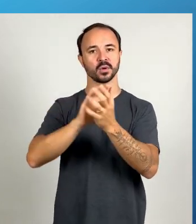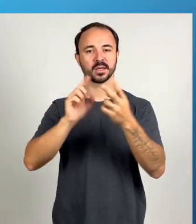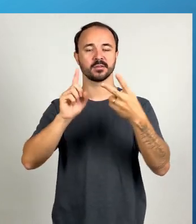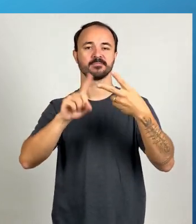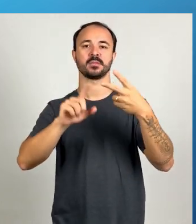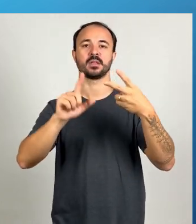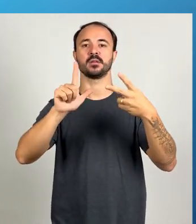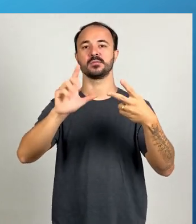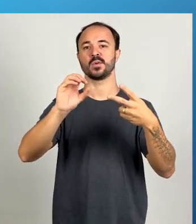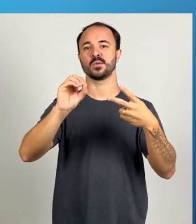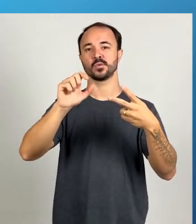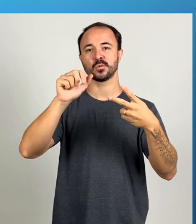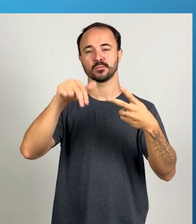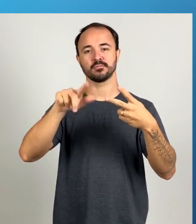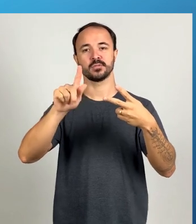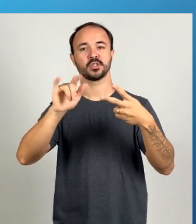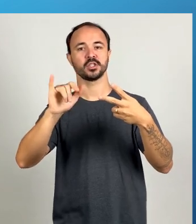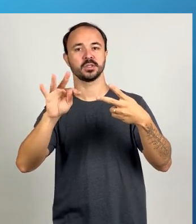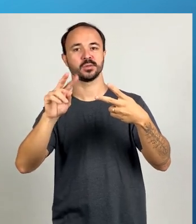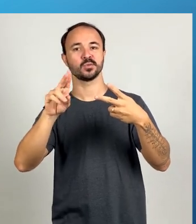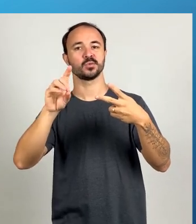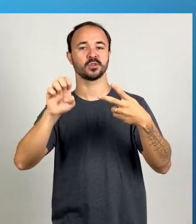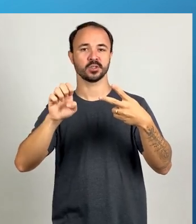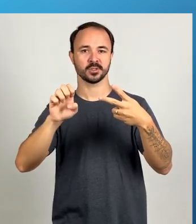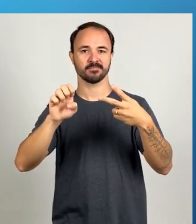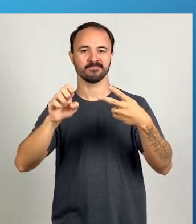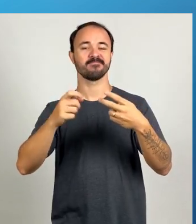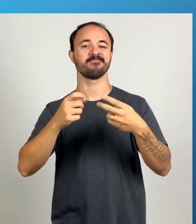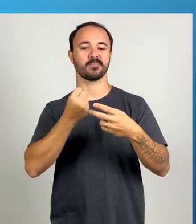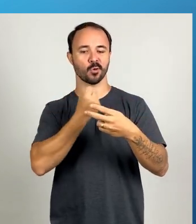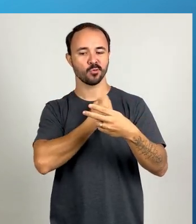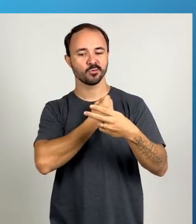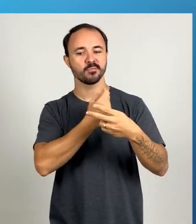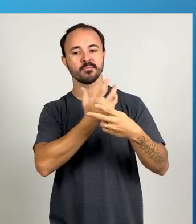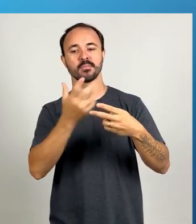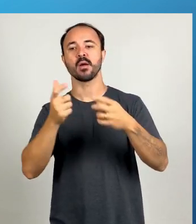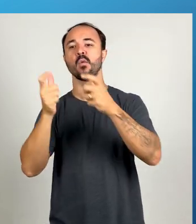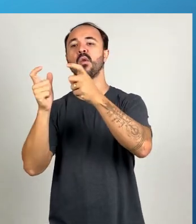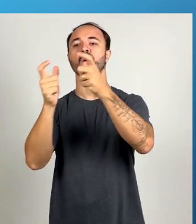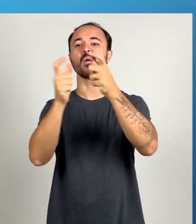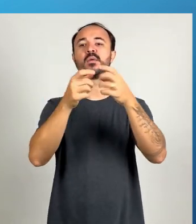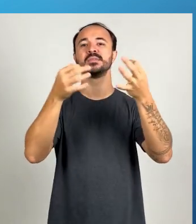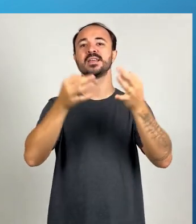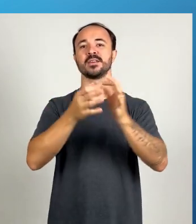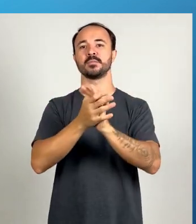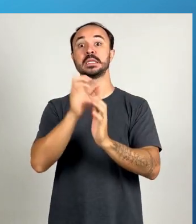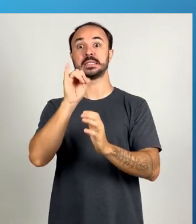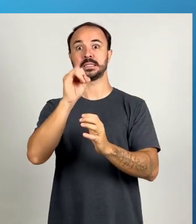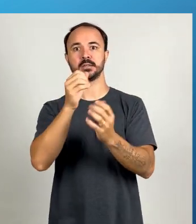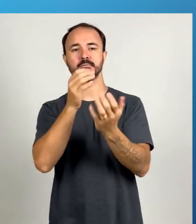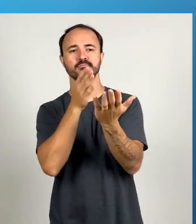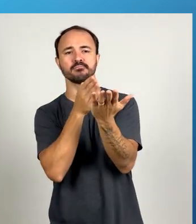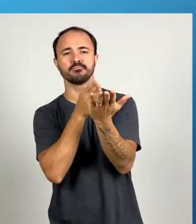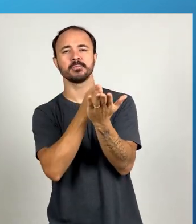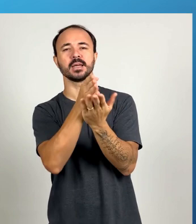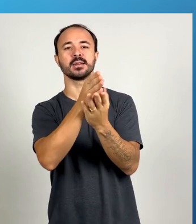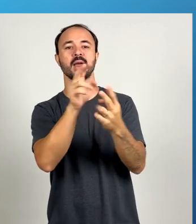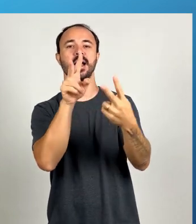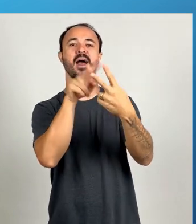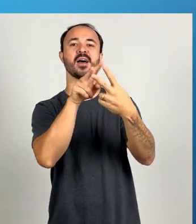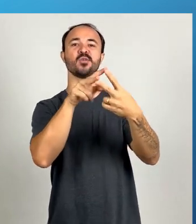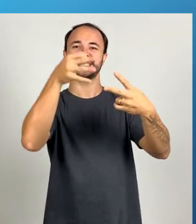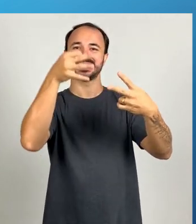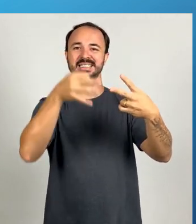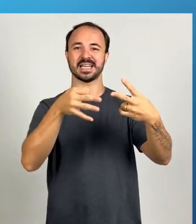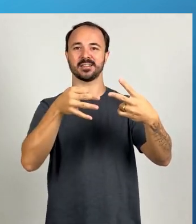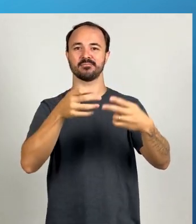latitude? Longitude. E aqui está o endereço. Seguindo as duas linhas, você vai cair num ponto certinho, que é